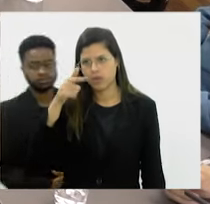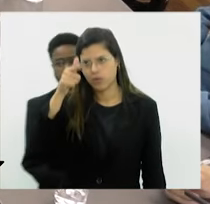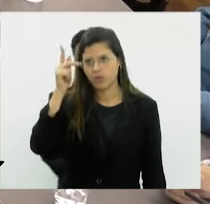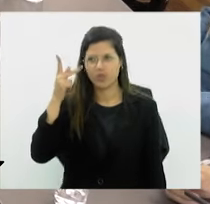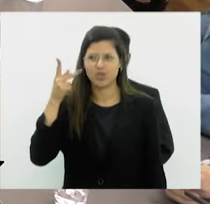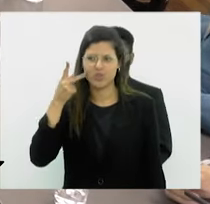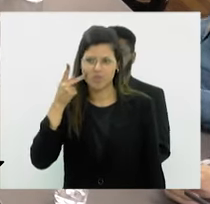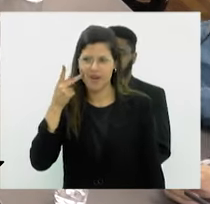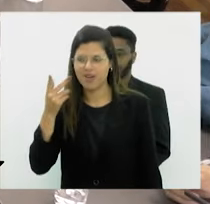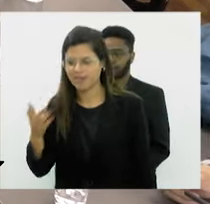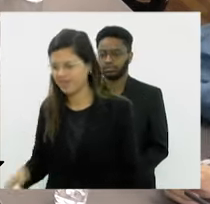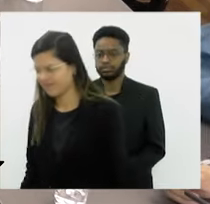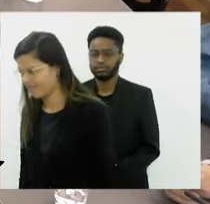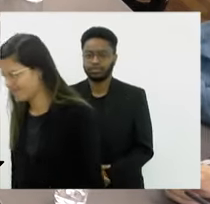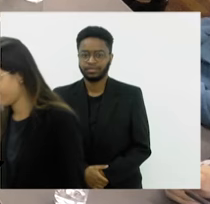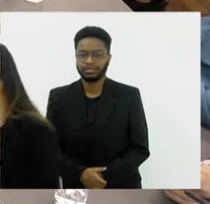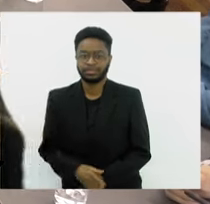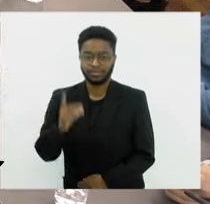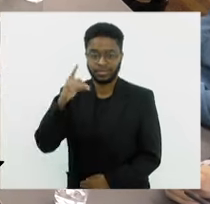do meio...